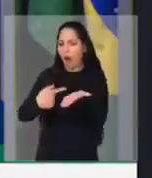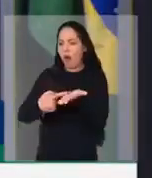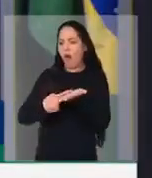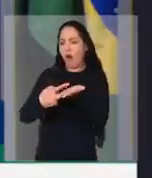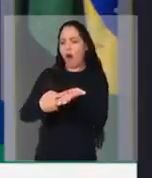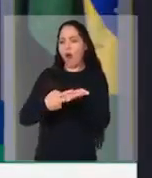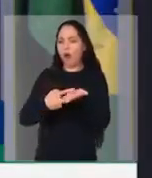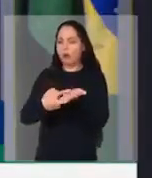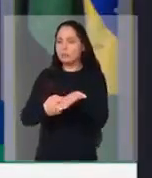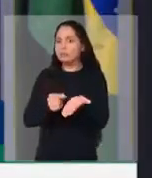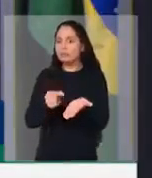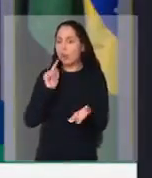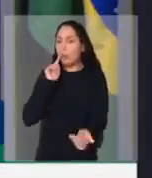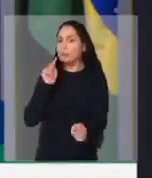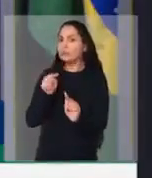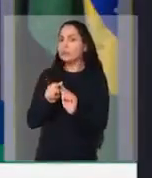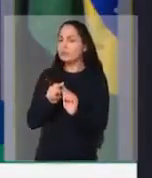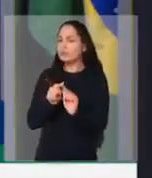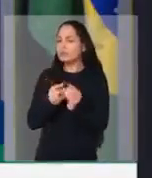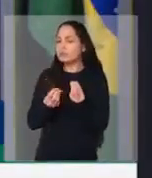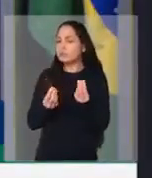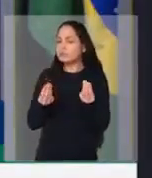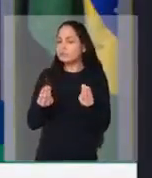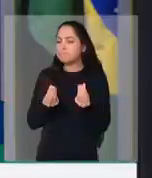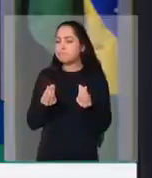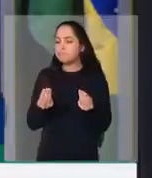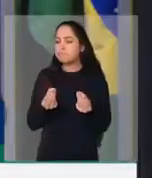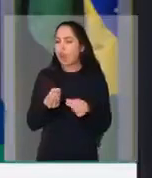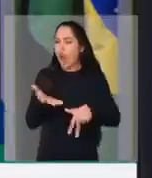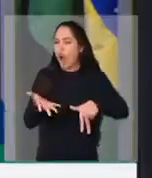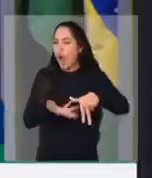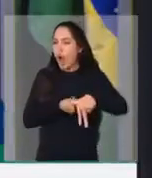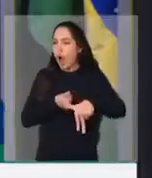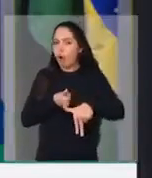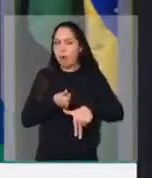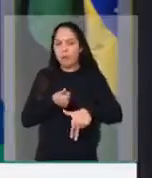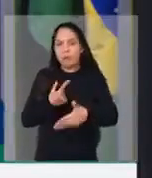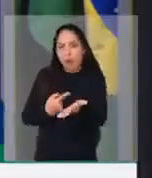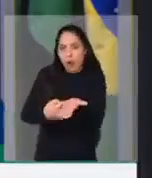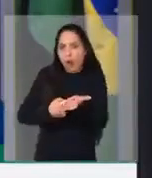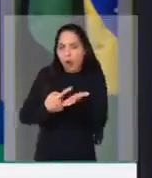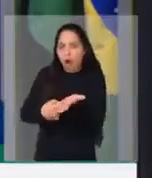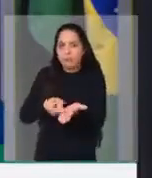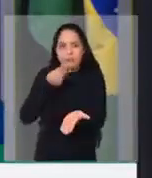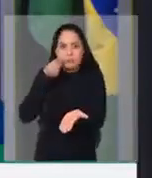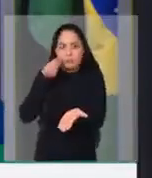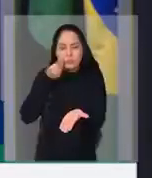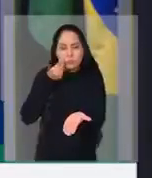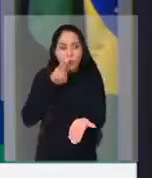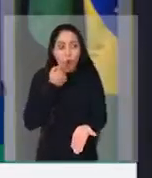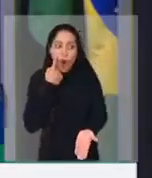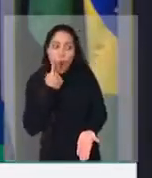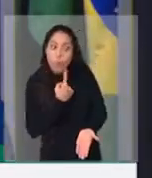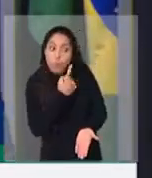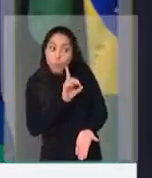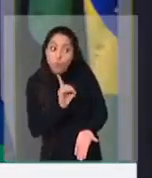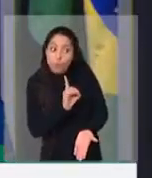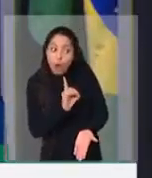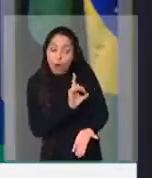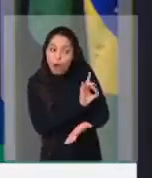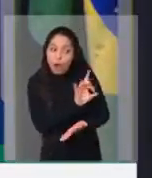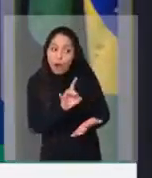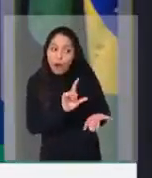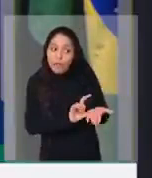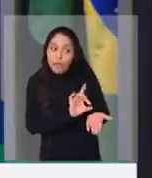haveria assim uma uma caso de corrupção em que estaria pedindo um dólar por cada